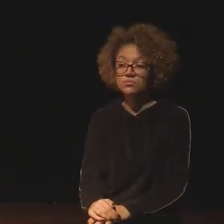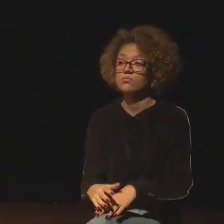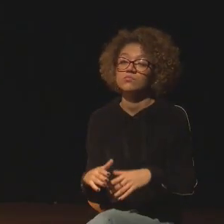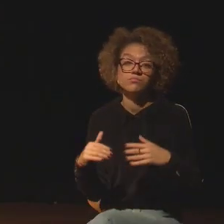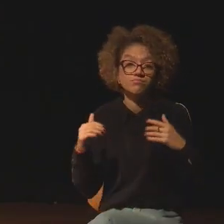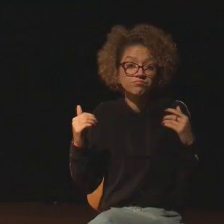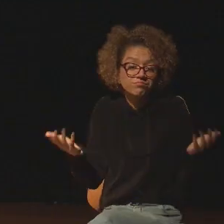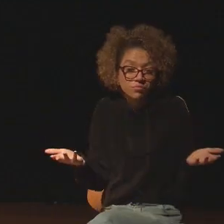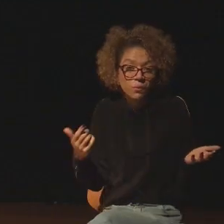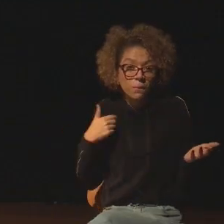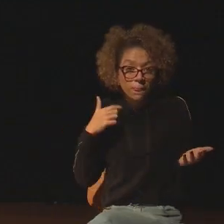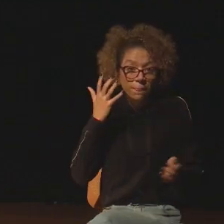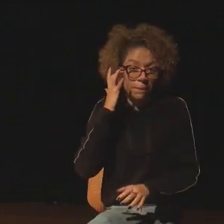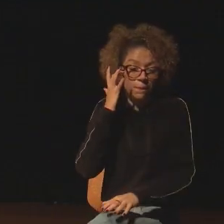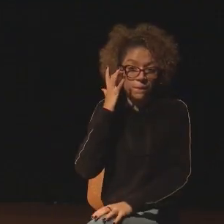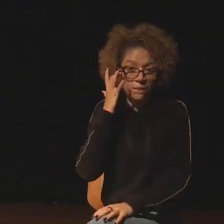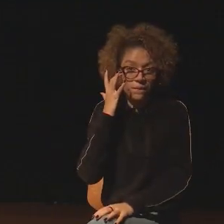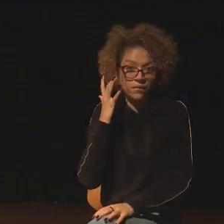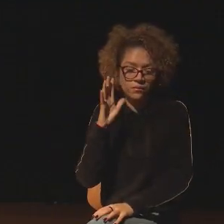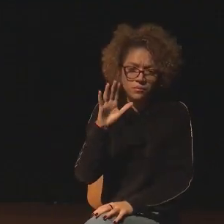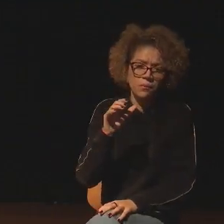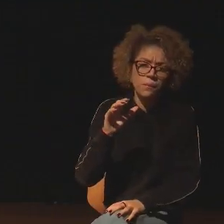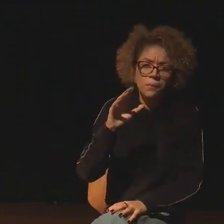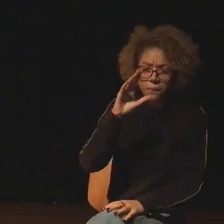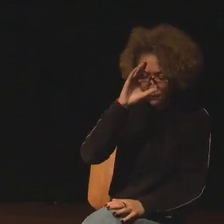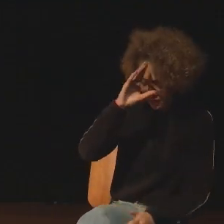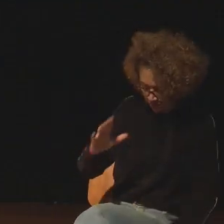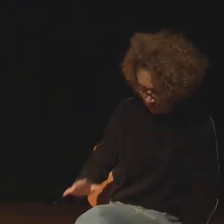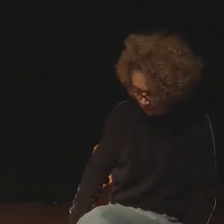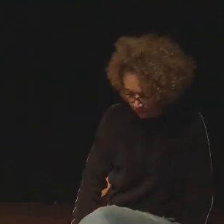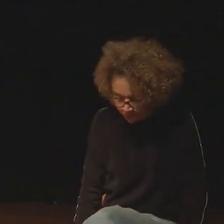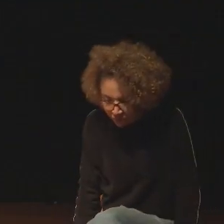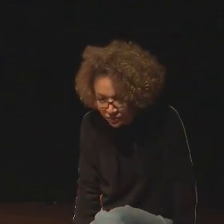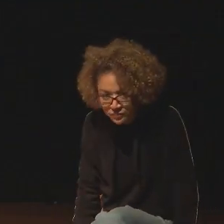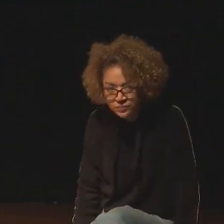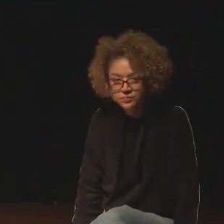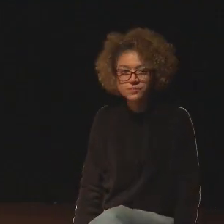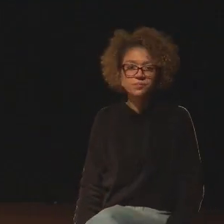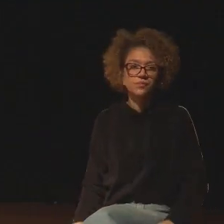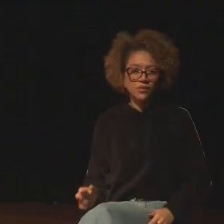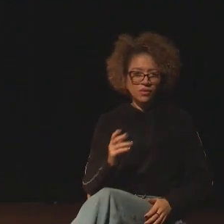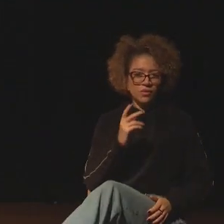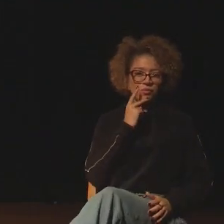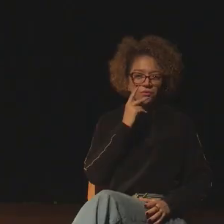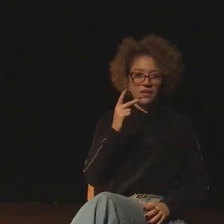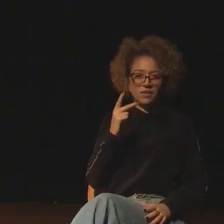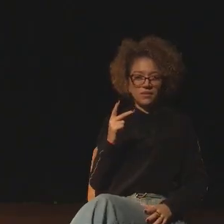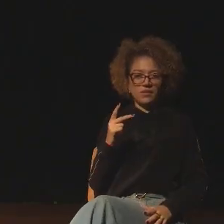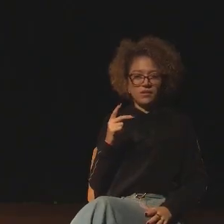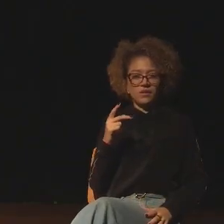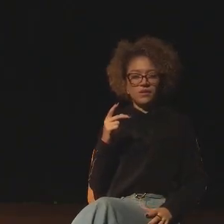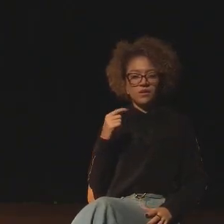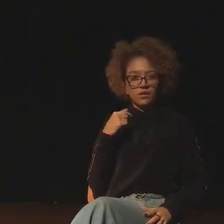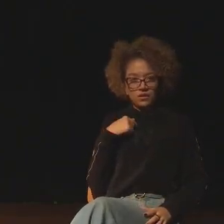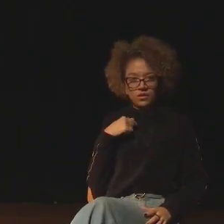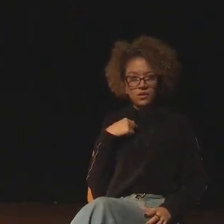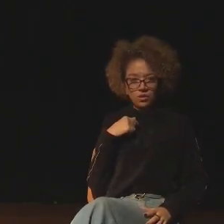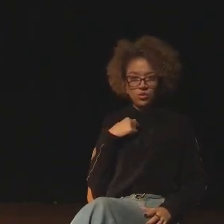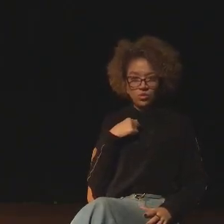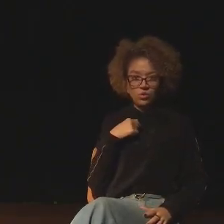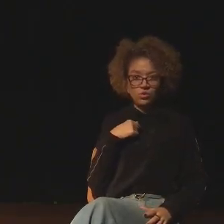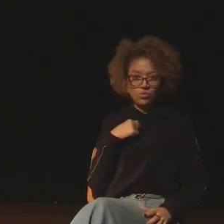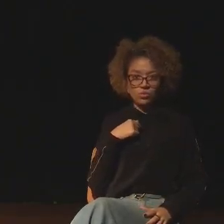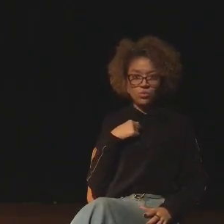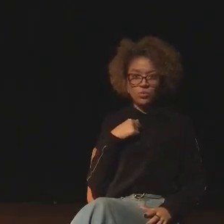eu acho que todas as intervenções... Primeiro, eu sei que faço questão de dizer que eu tenho carro, mas uso o